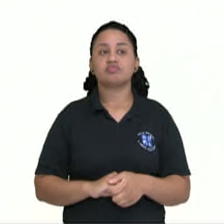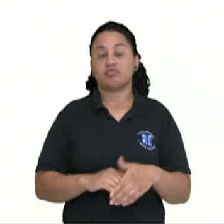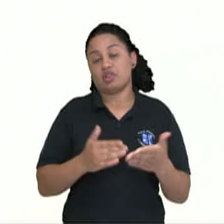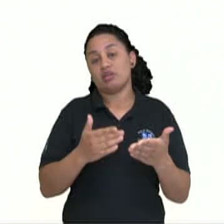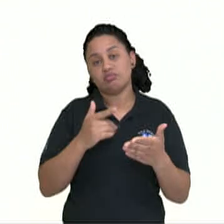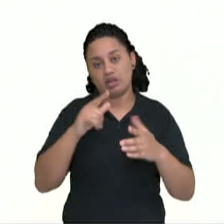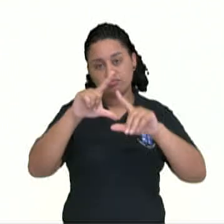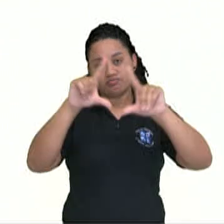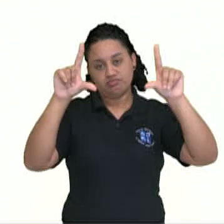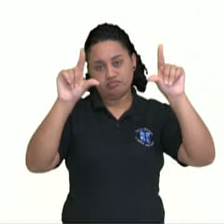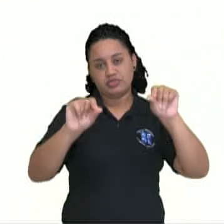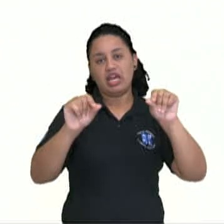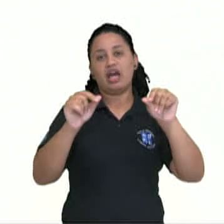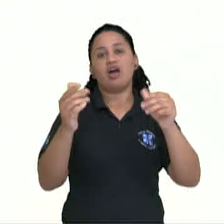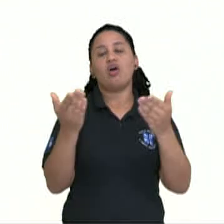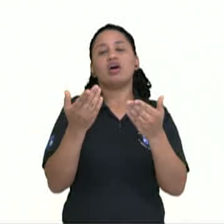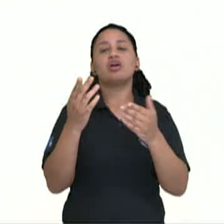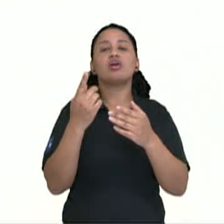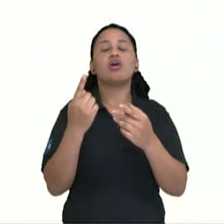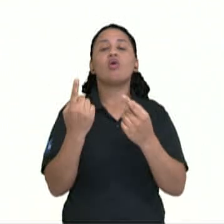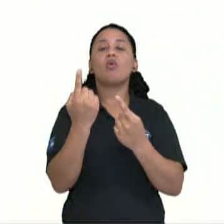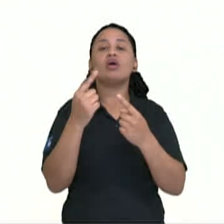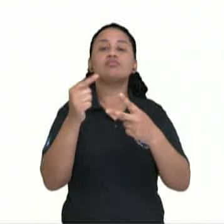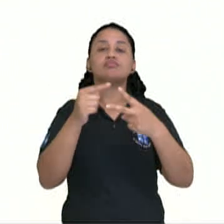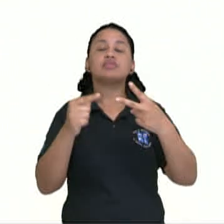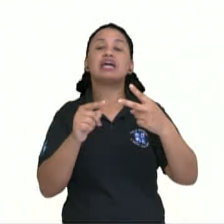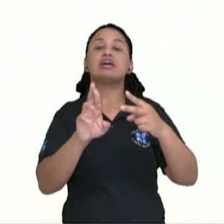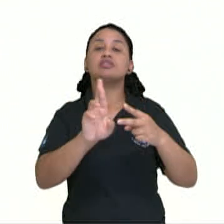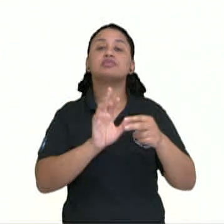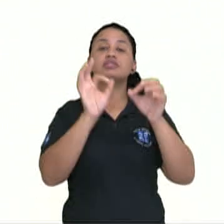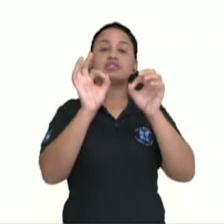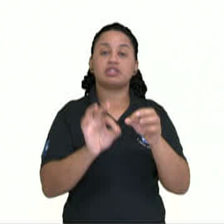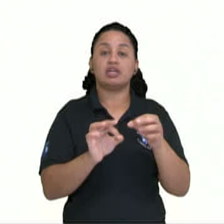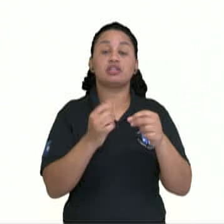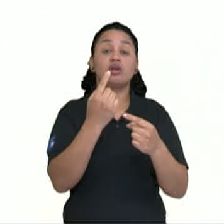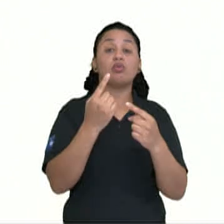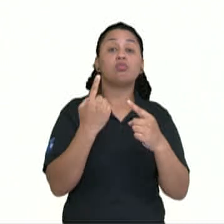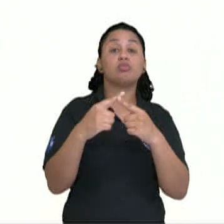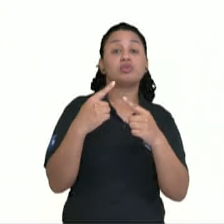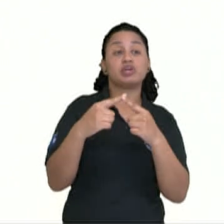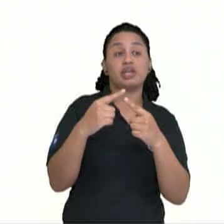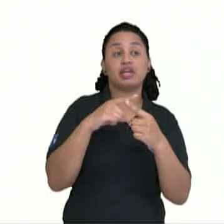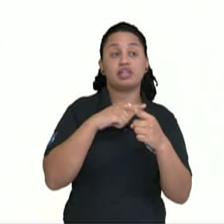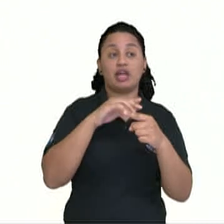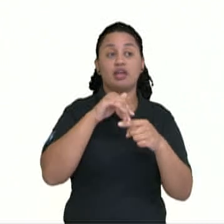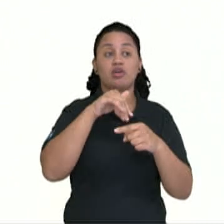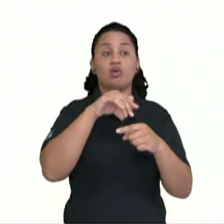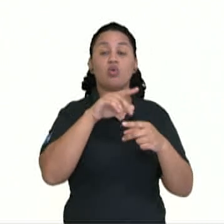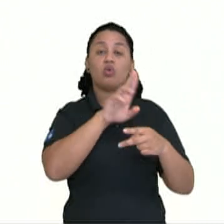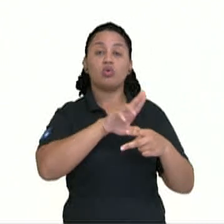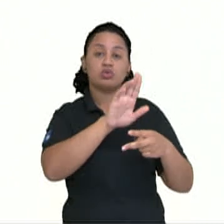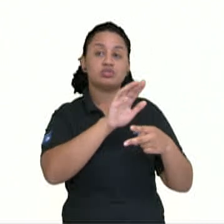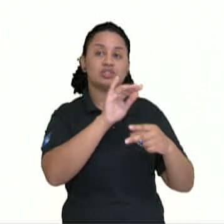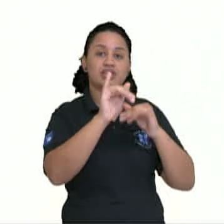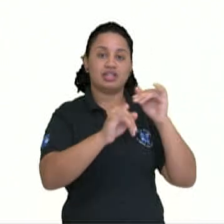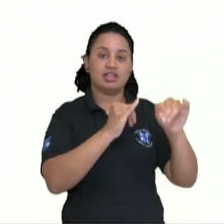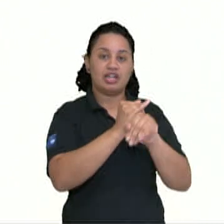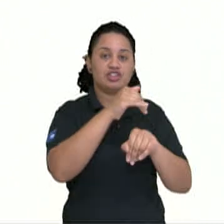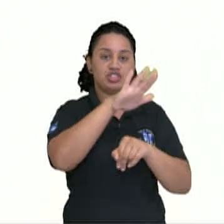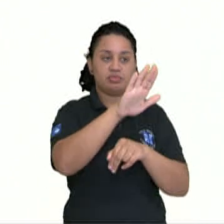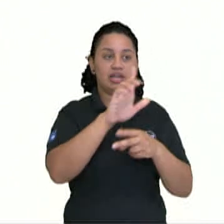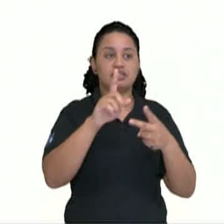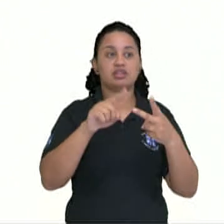Após reler o trecho da notícia, a questão é: diga qual é o motivo para o aumento do uso da internet, o aumento